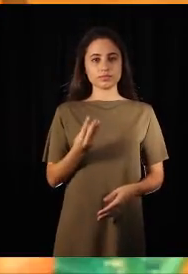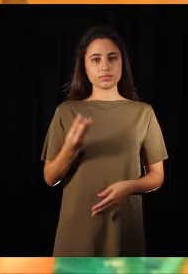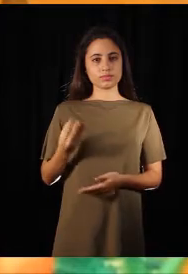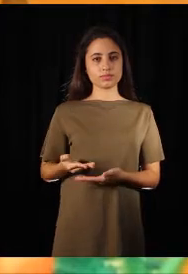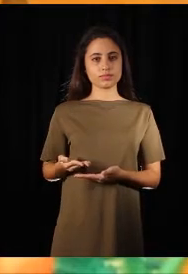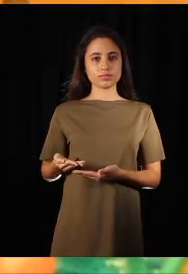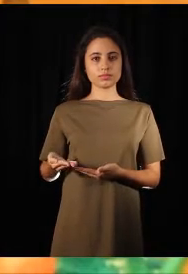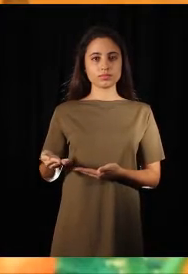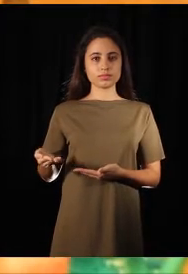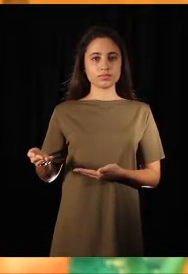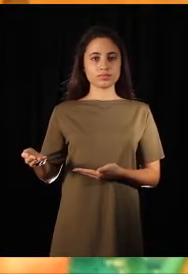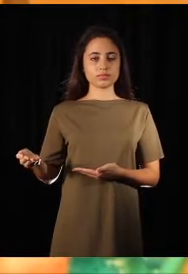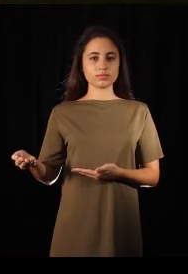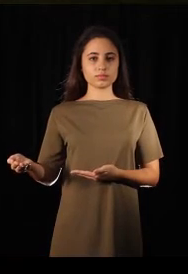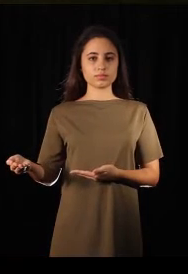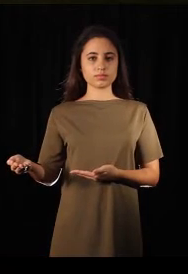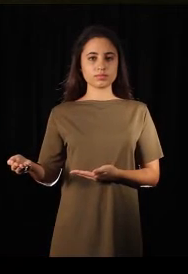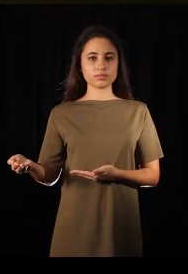site